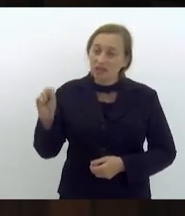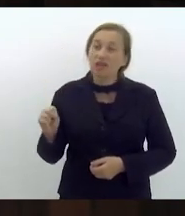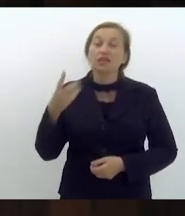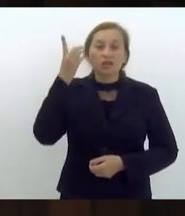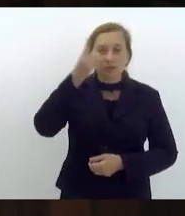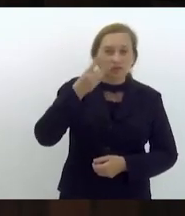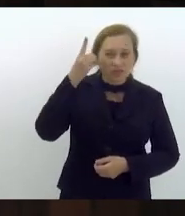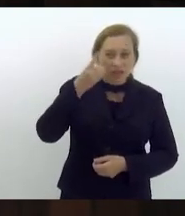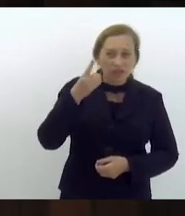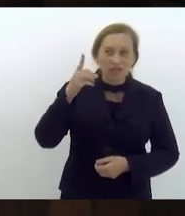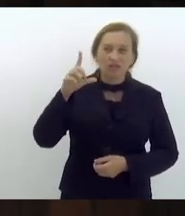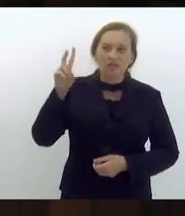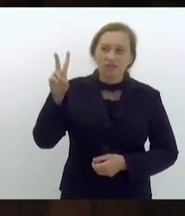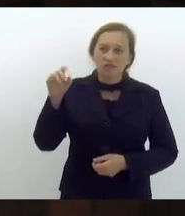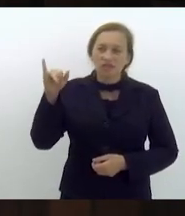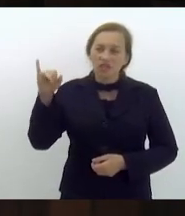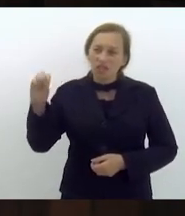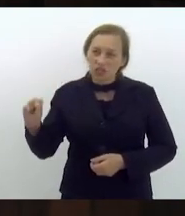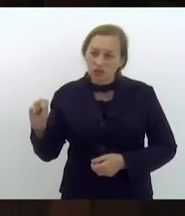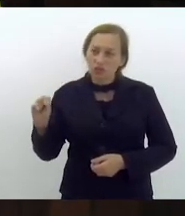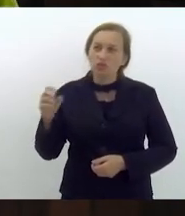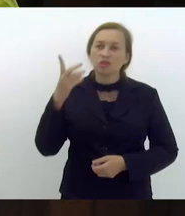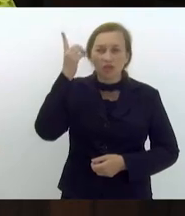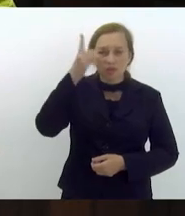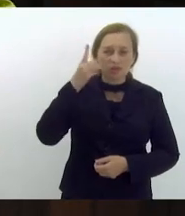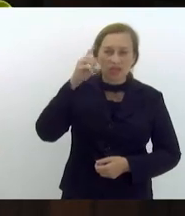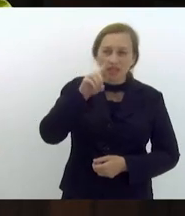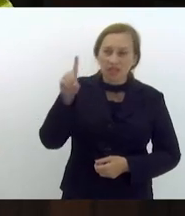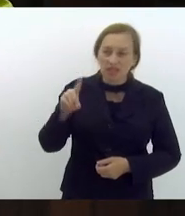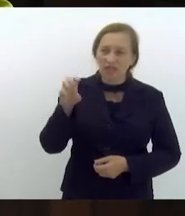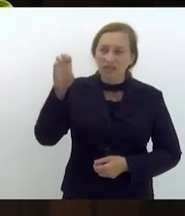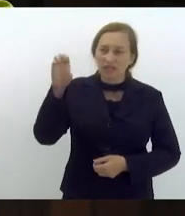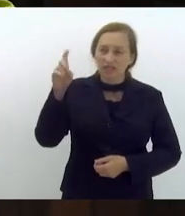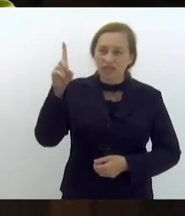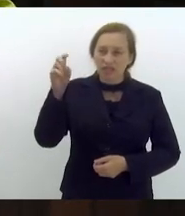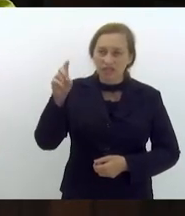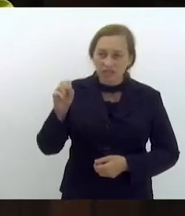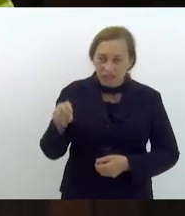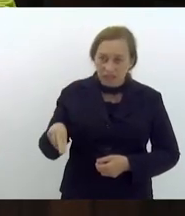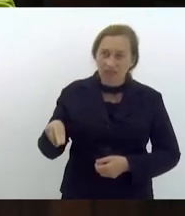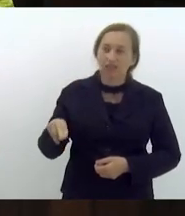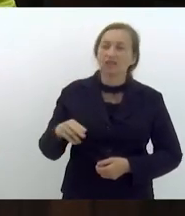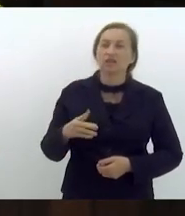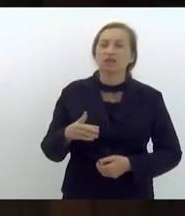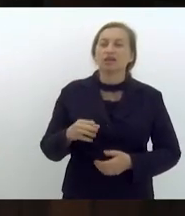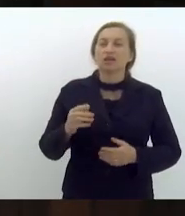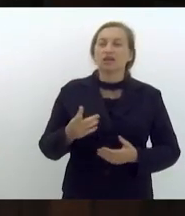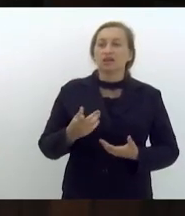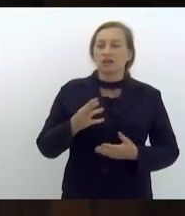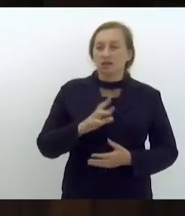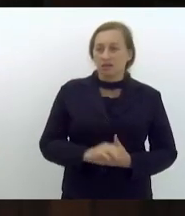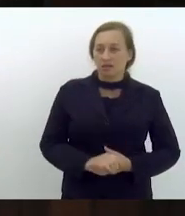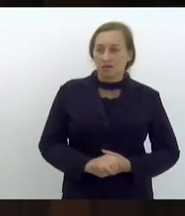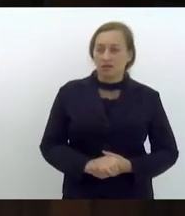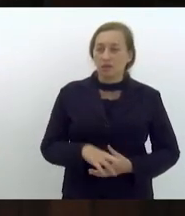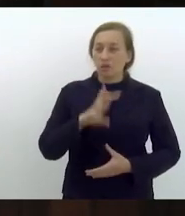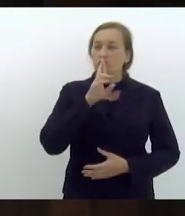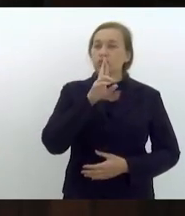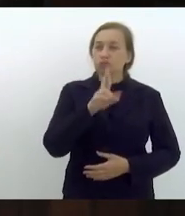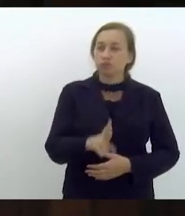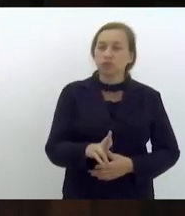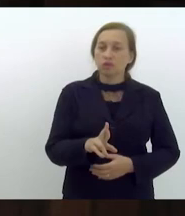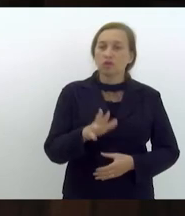Deputado azedan a presidência irá promulgar o resultado votaram 23